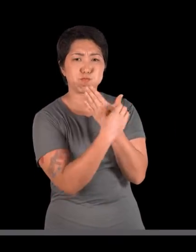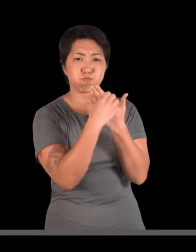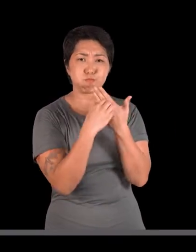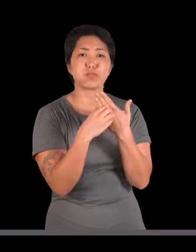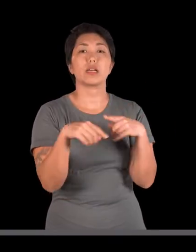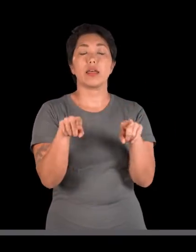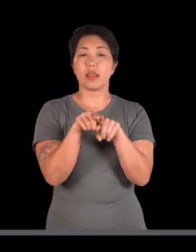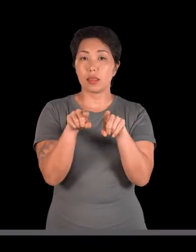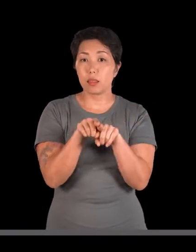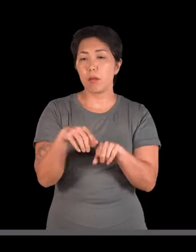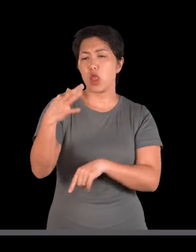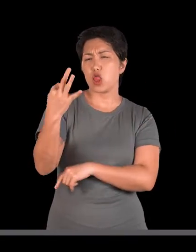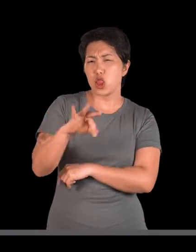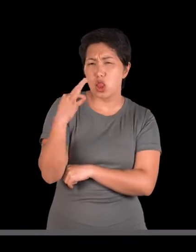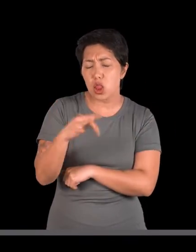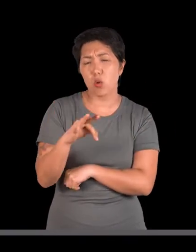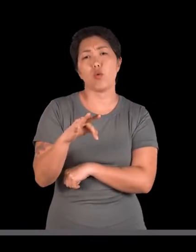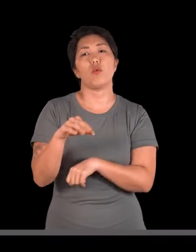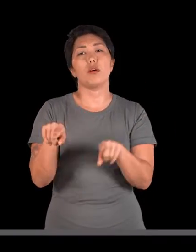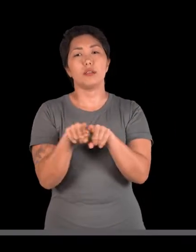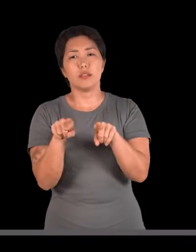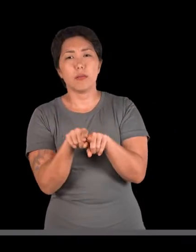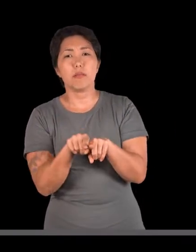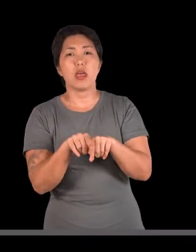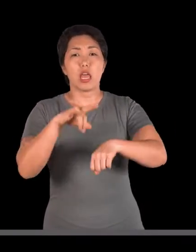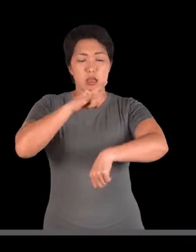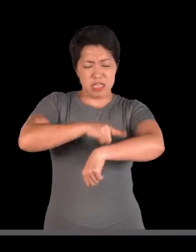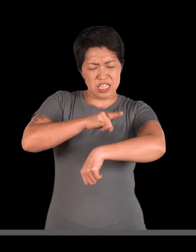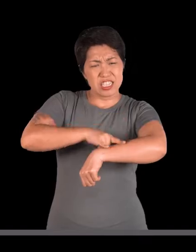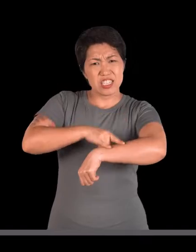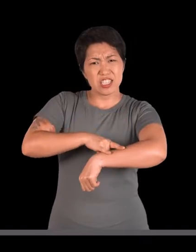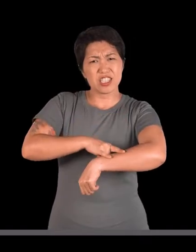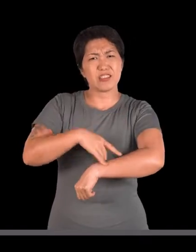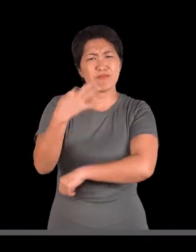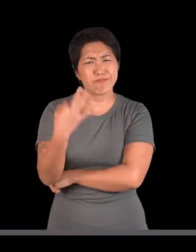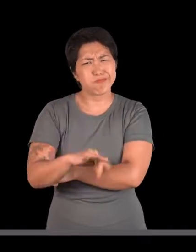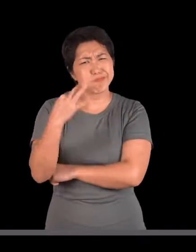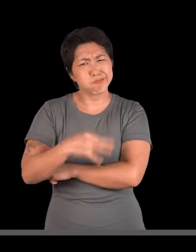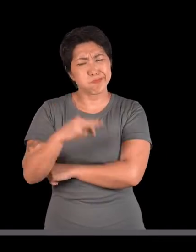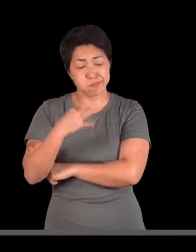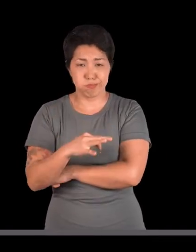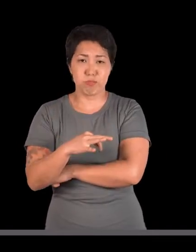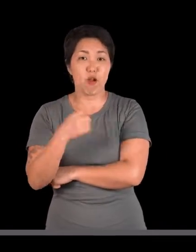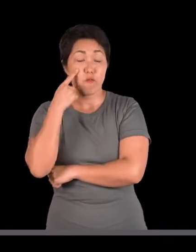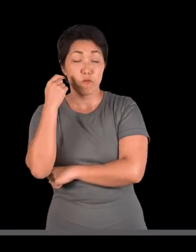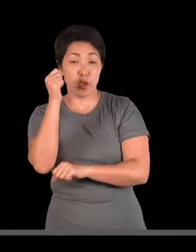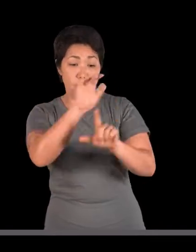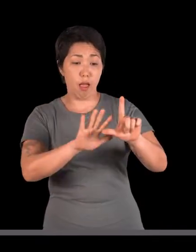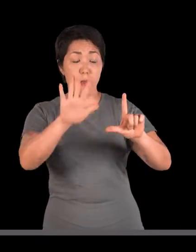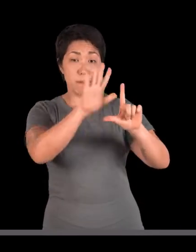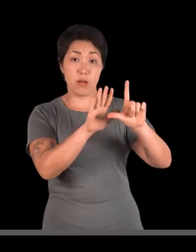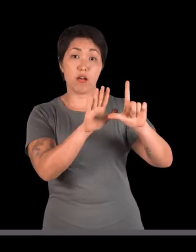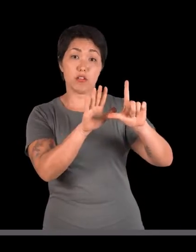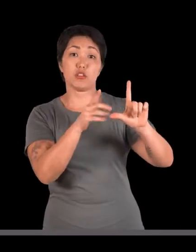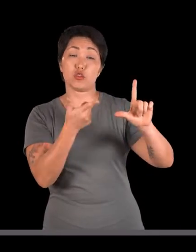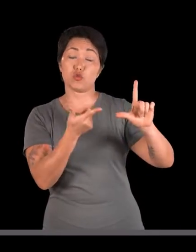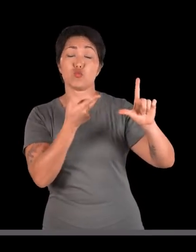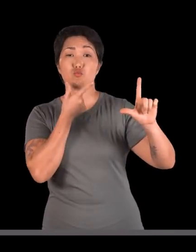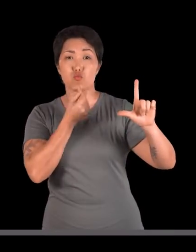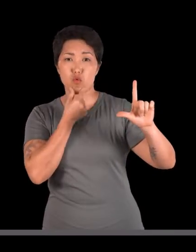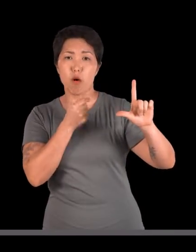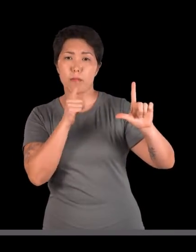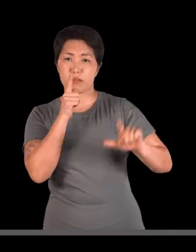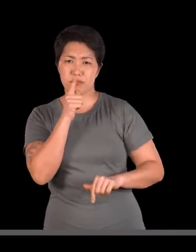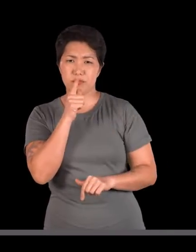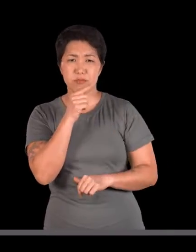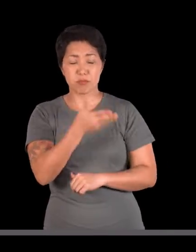uma série de ardências e dores na região genital, especialmente olhando aqui esse esquema do sistema reprodutor masculino. No caso